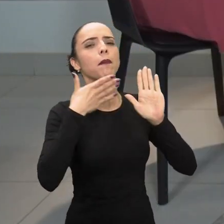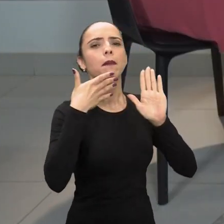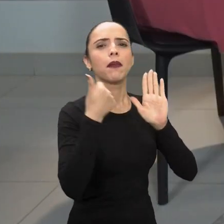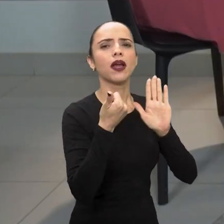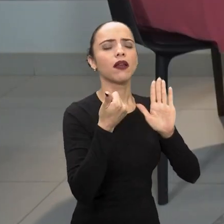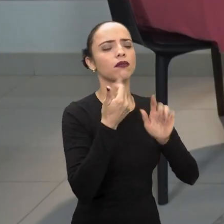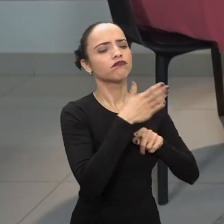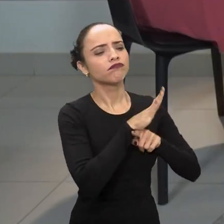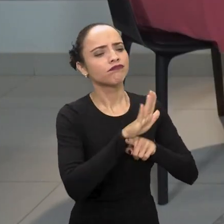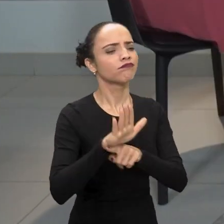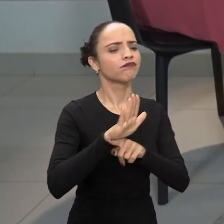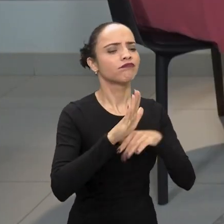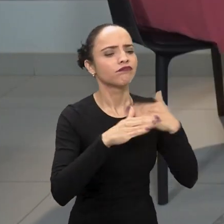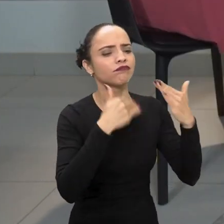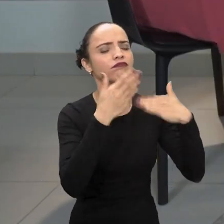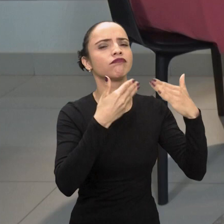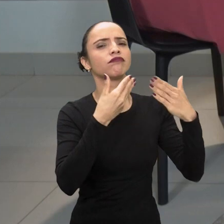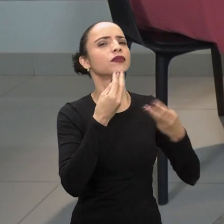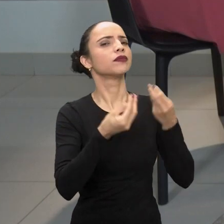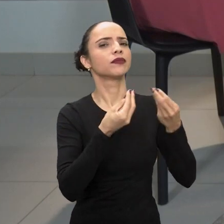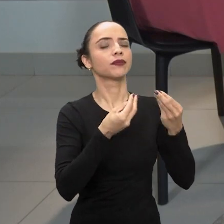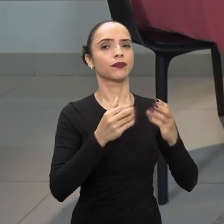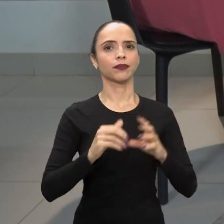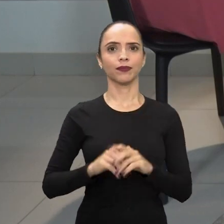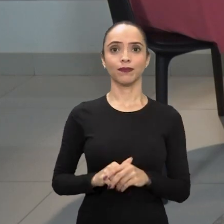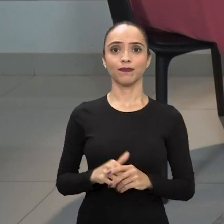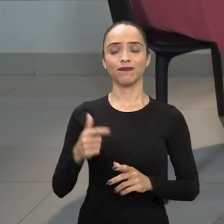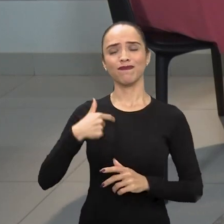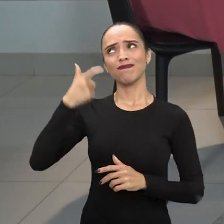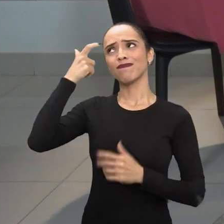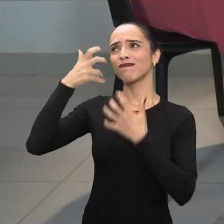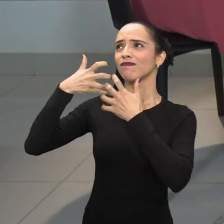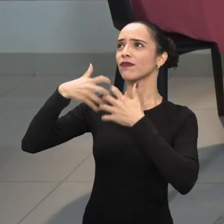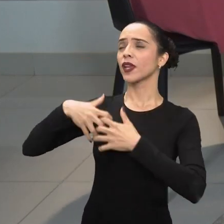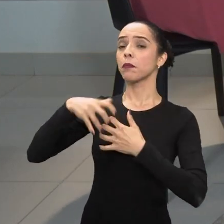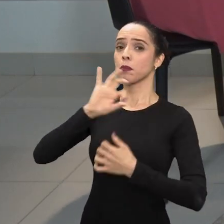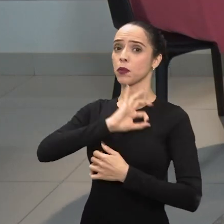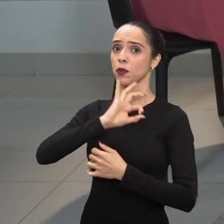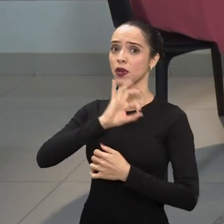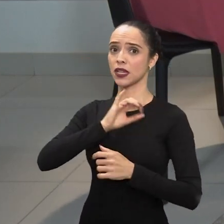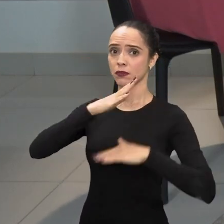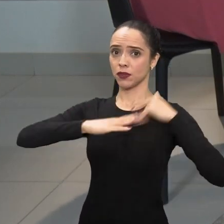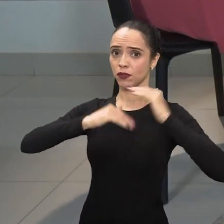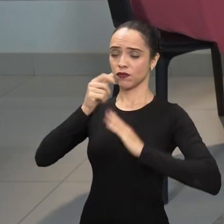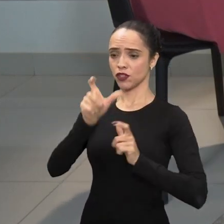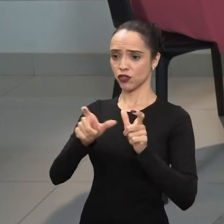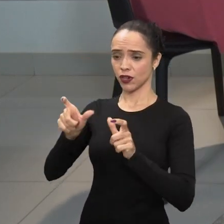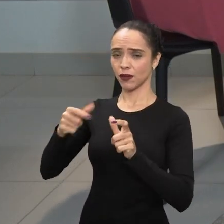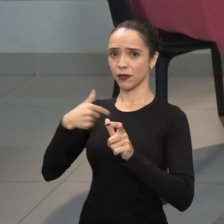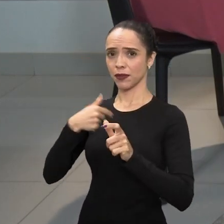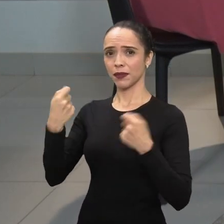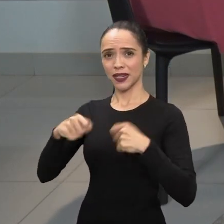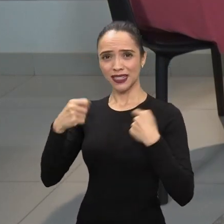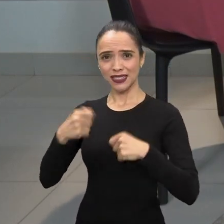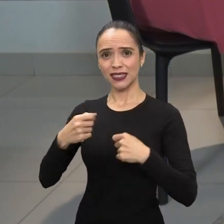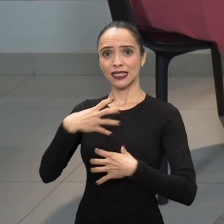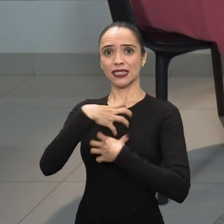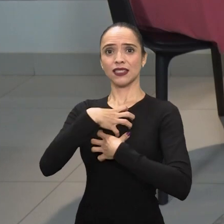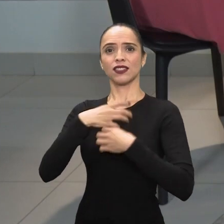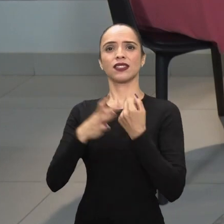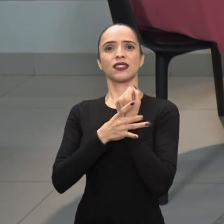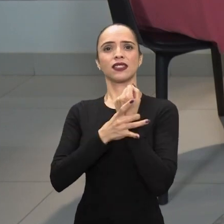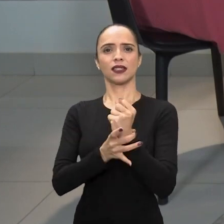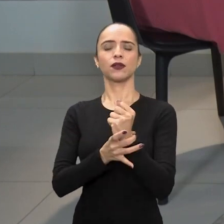atender melhor essas demandas professora acho que o policial ele teria que se sentir seguro agora uma